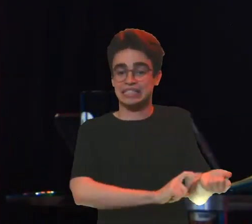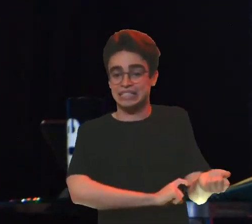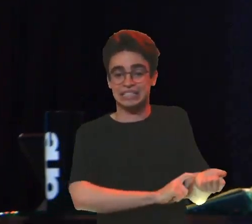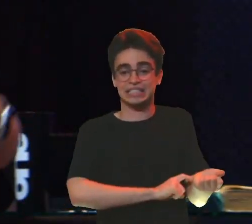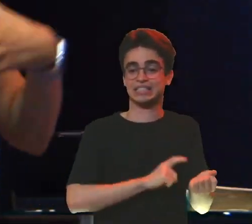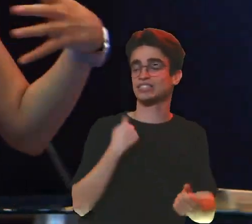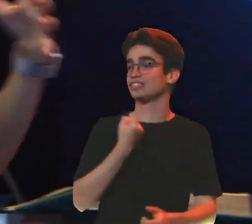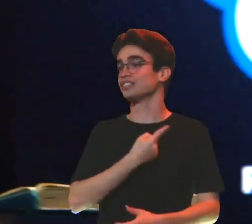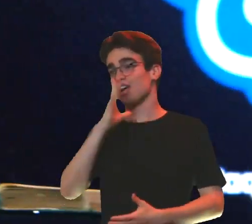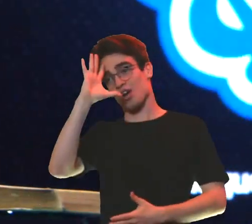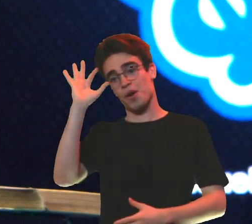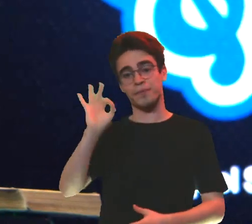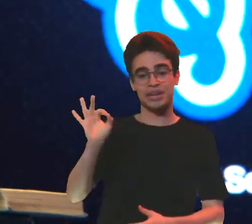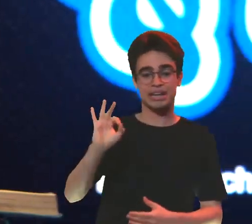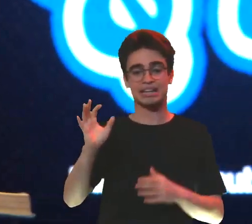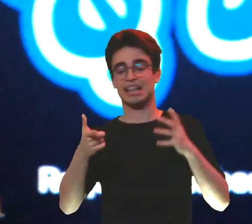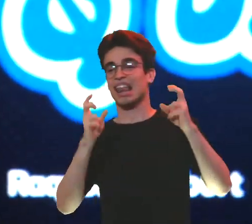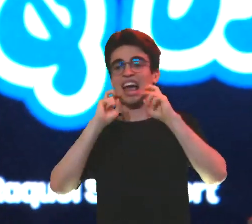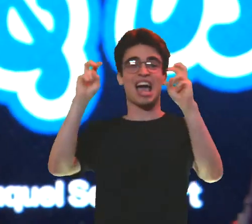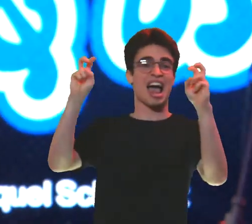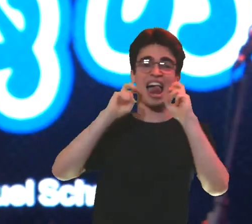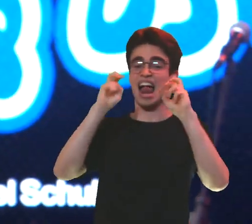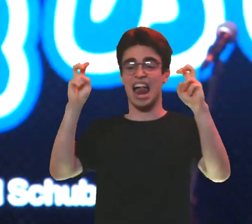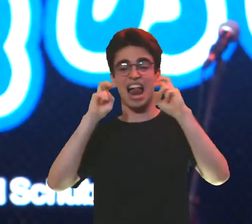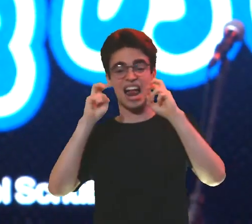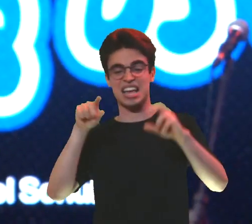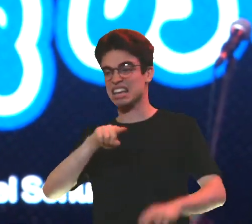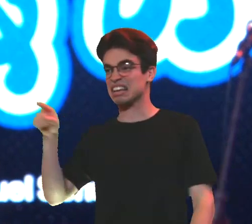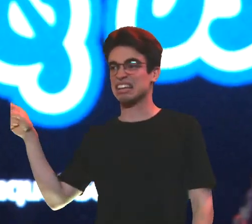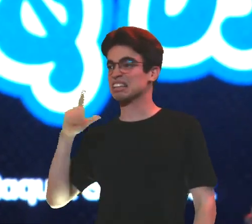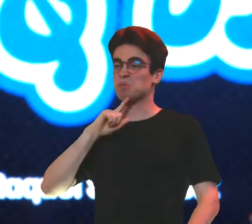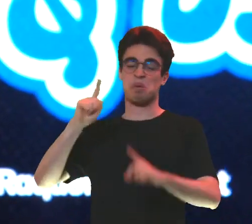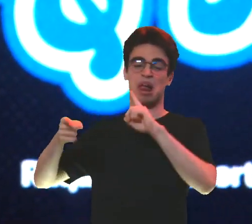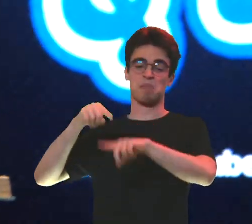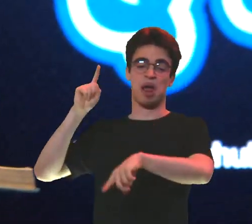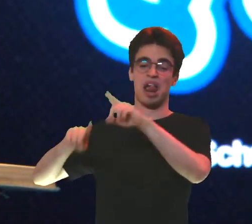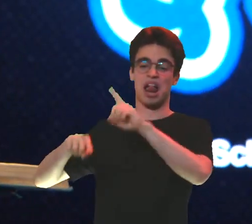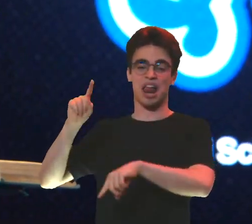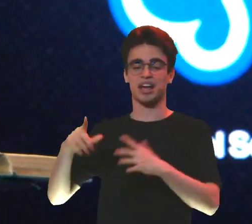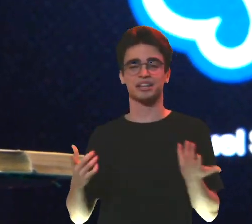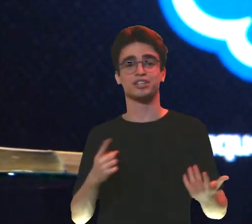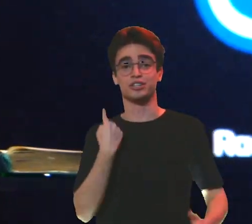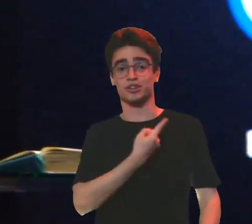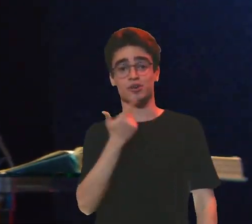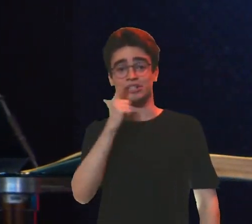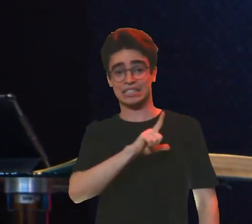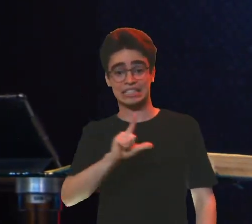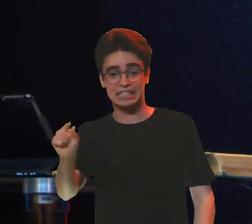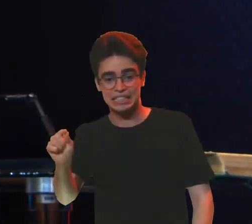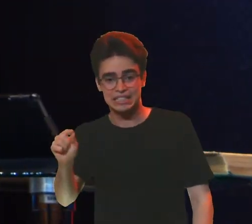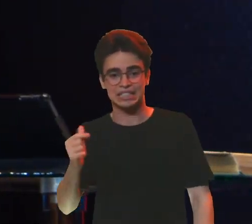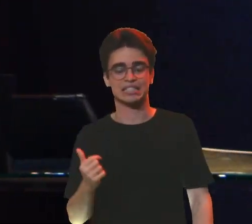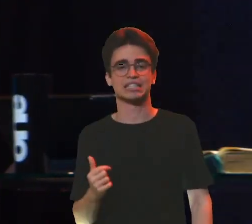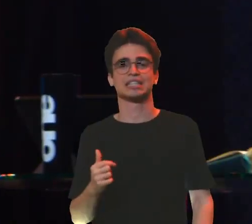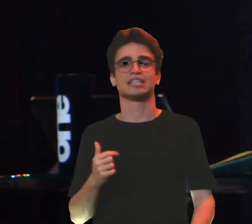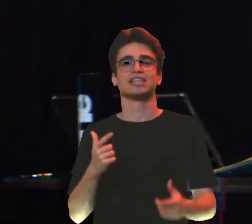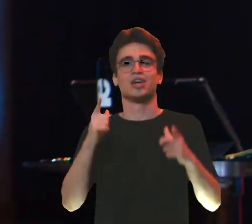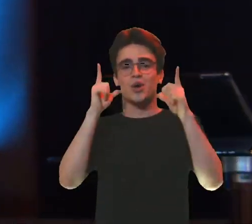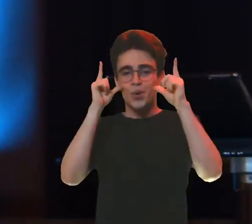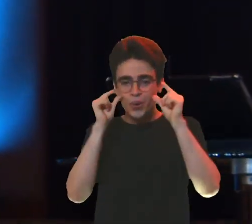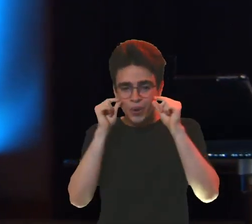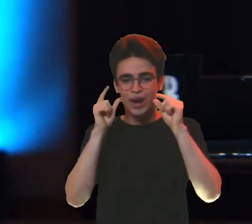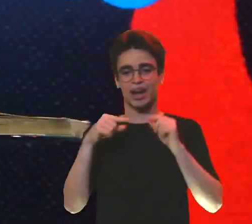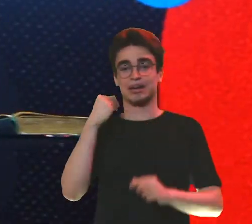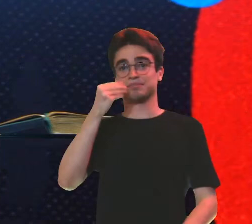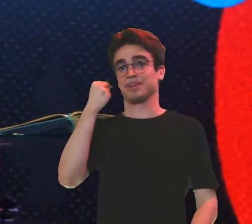não estava entendendo o que estava acontecendo, e aquela gritaria ainda, e eles se xingando. Aí a gente consegue descer finalmente. Foi uma experiência